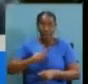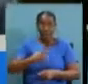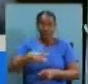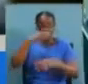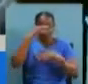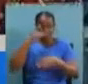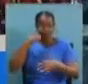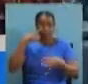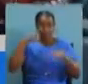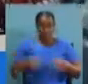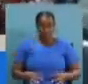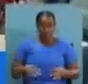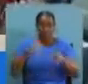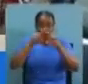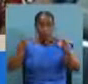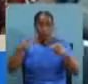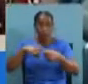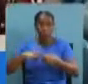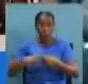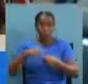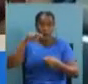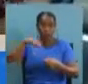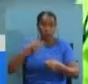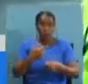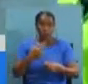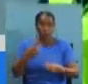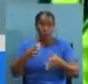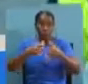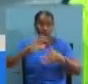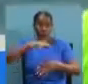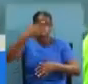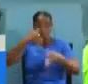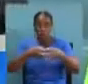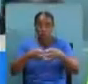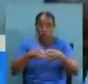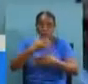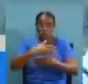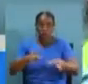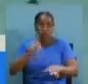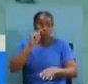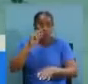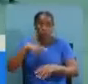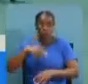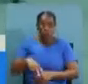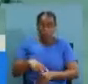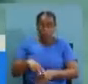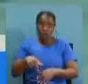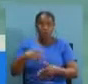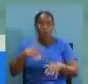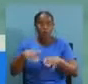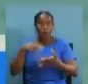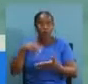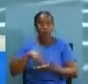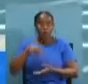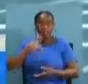pela empresa Lease Fly em parceria com a Newtour, um dos principais grupos do setor turístico em Portugal e com